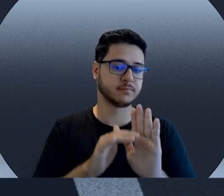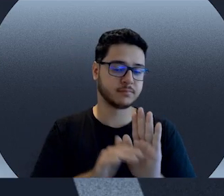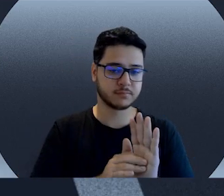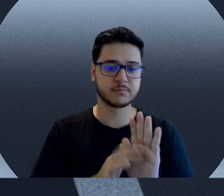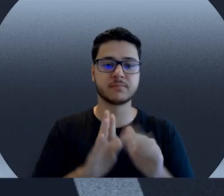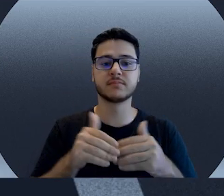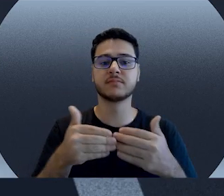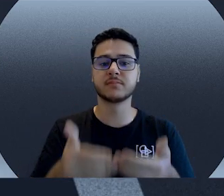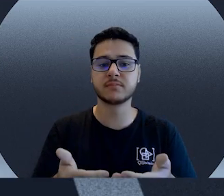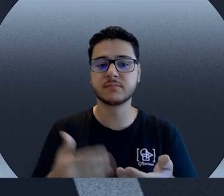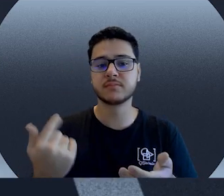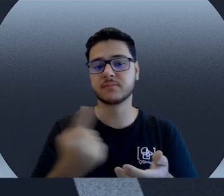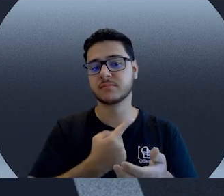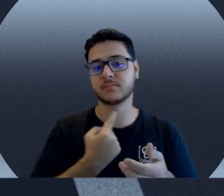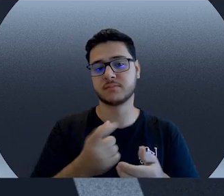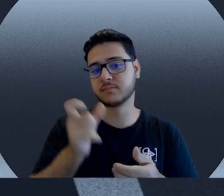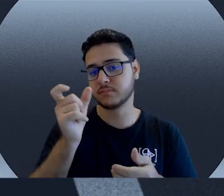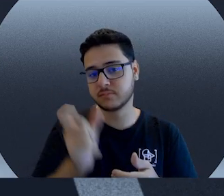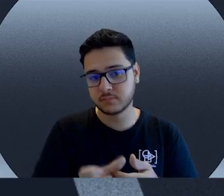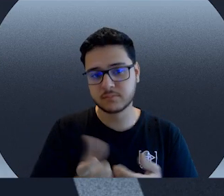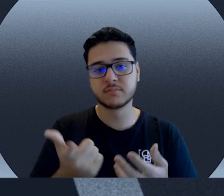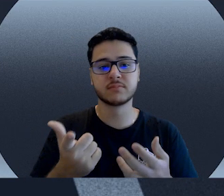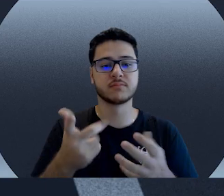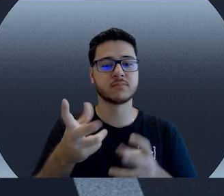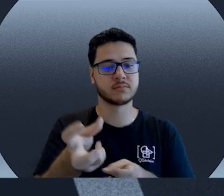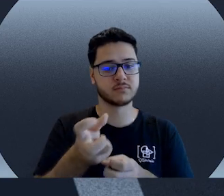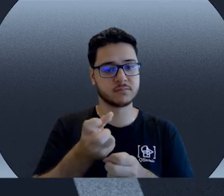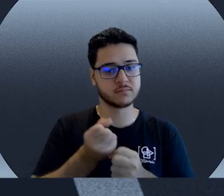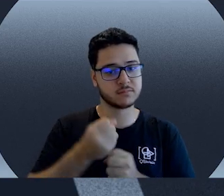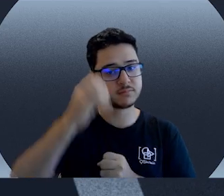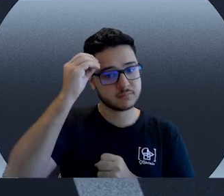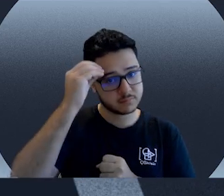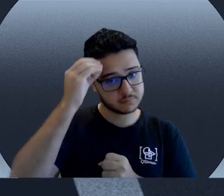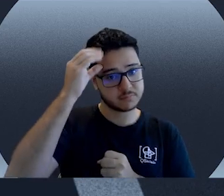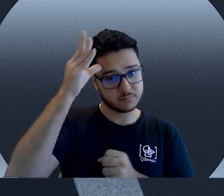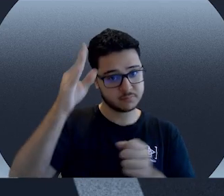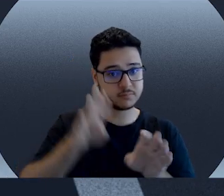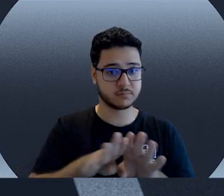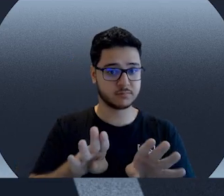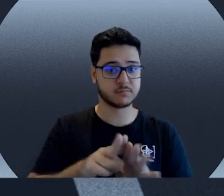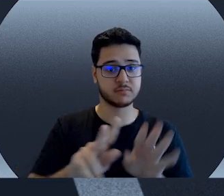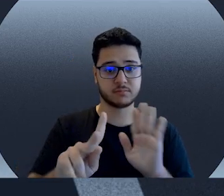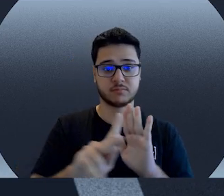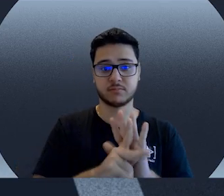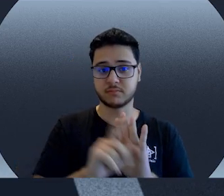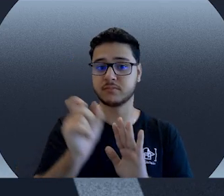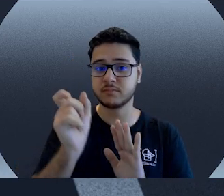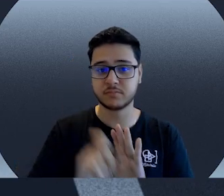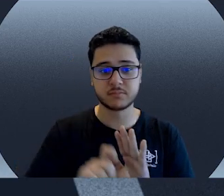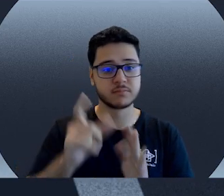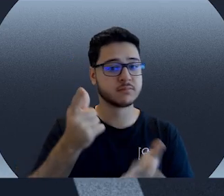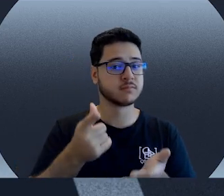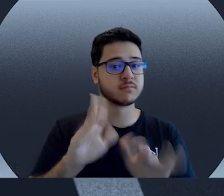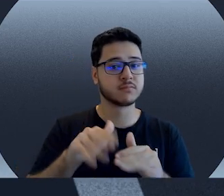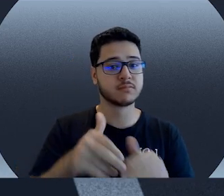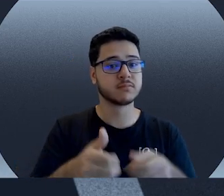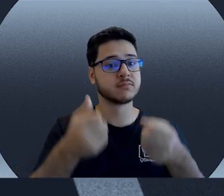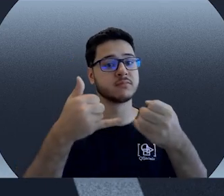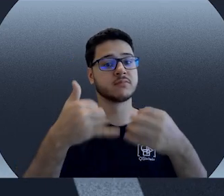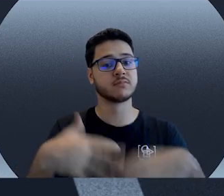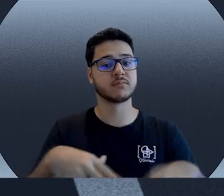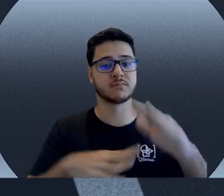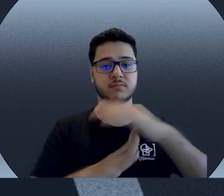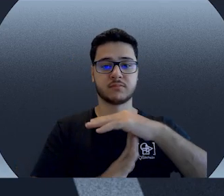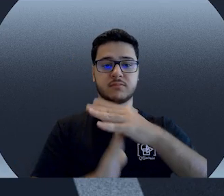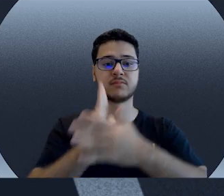em antes, que era um ser passivo de receber conhecimento, em um ser ativo. Então, quer dizer que, para além